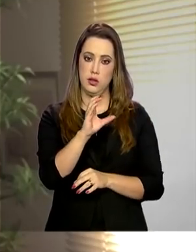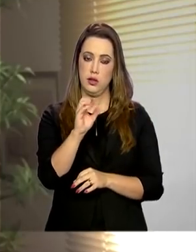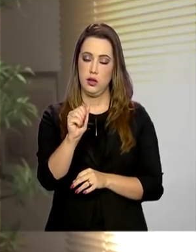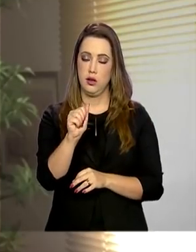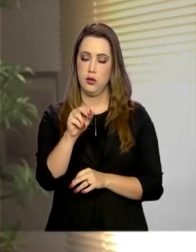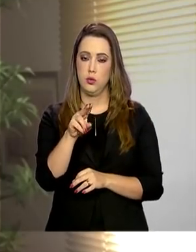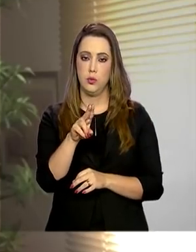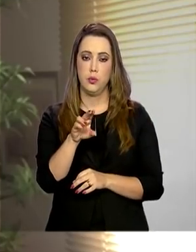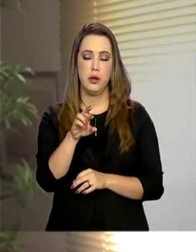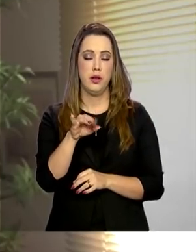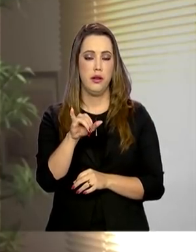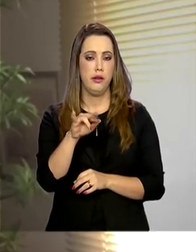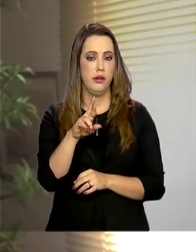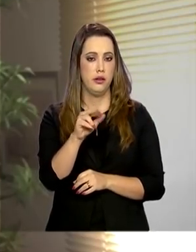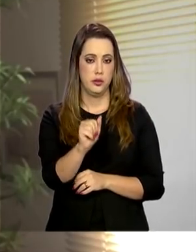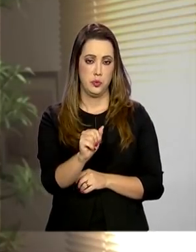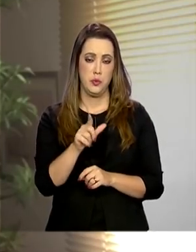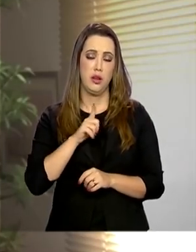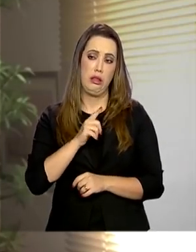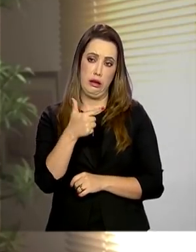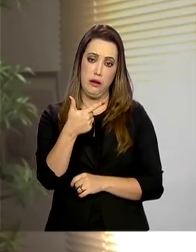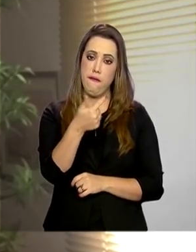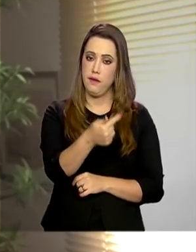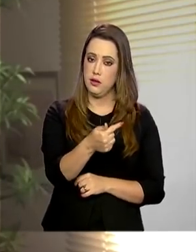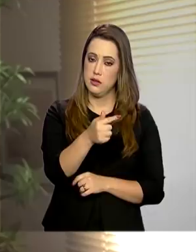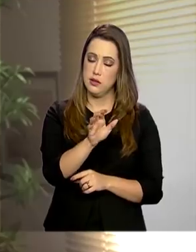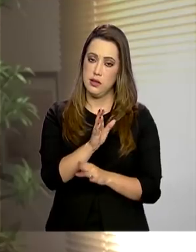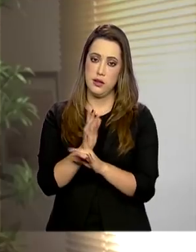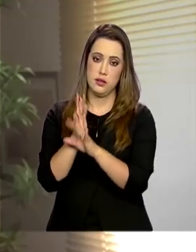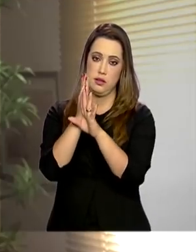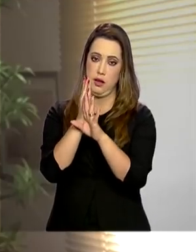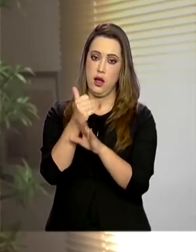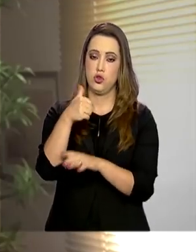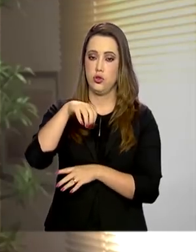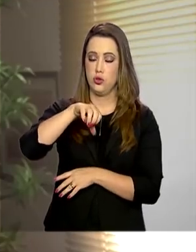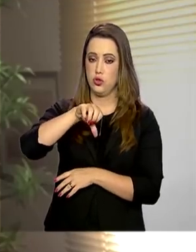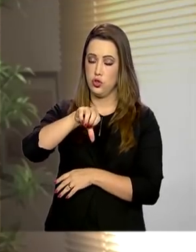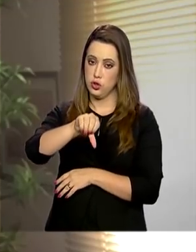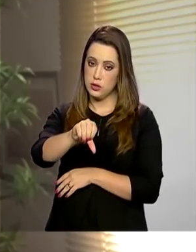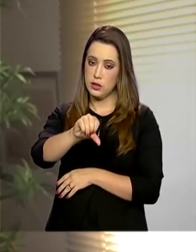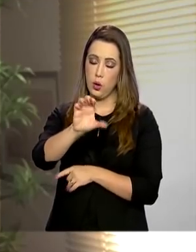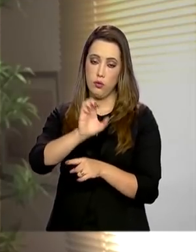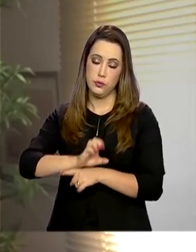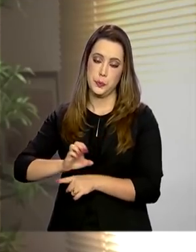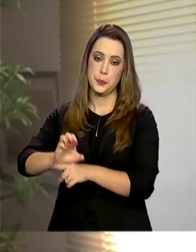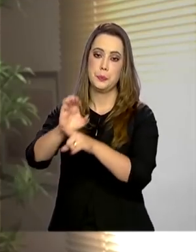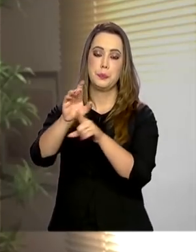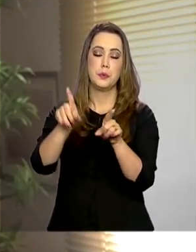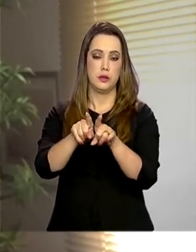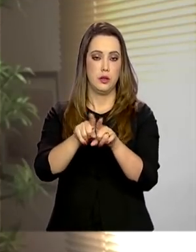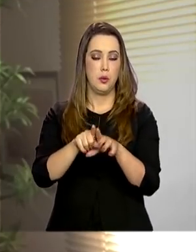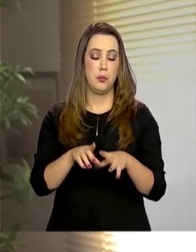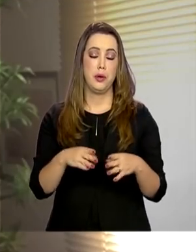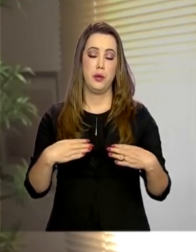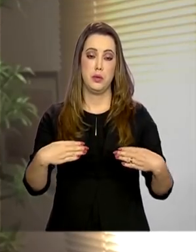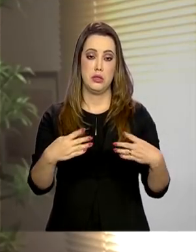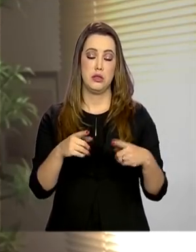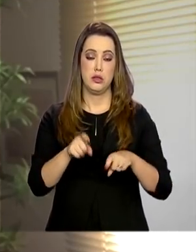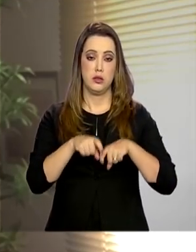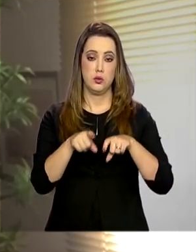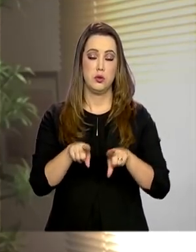eles estão em 27 cidades de 19 estados além dos equipamentos o ministério da agricultura também colocou à